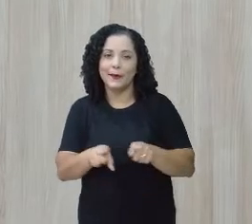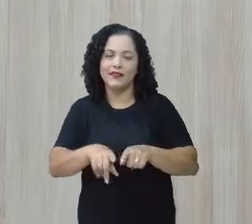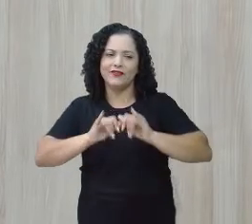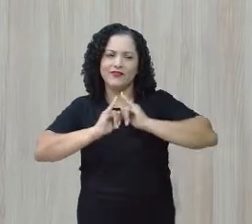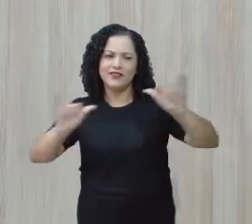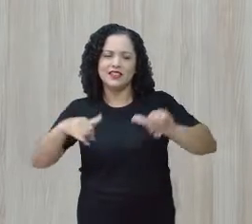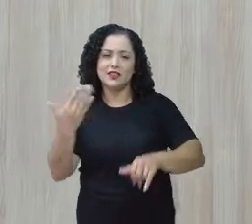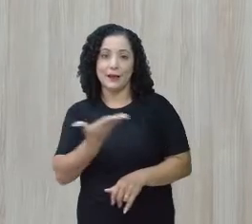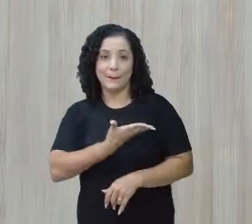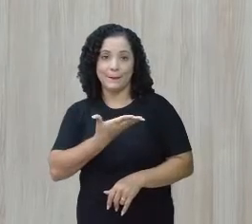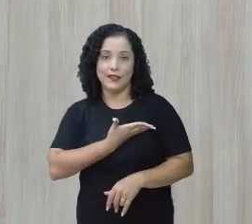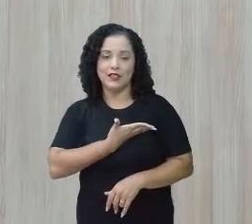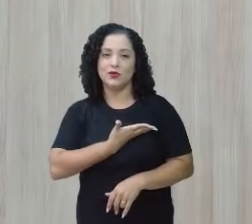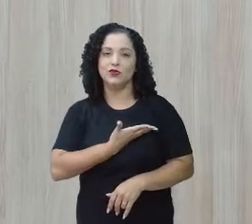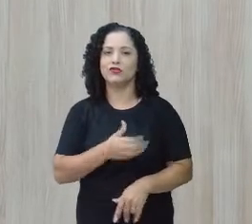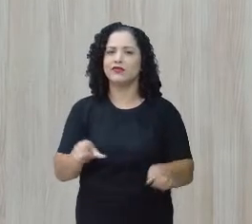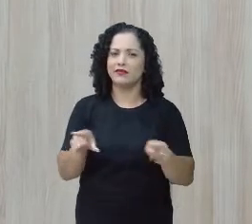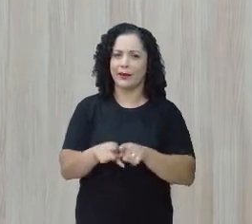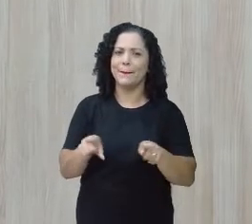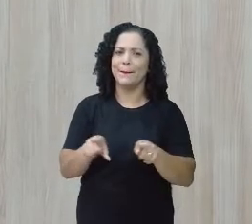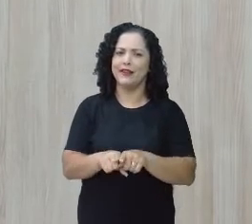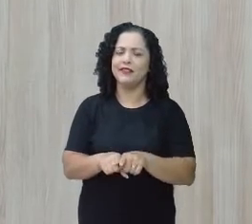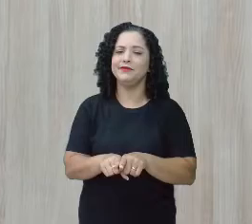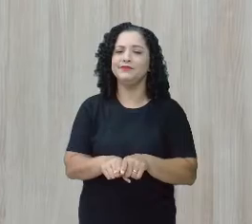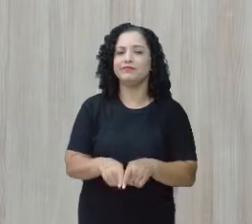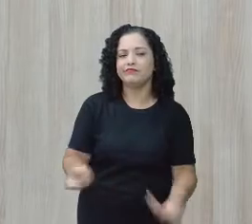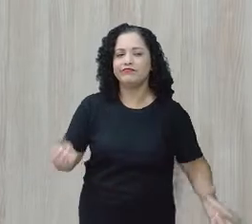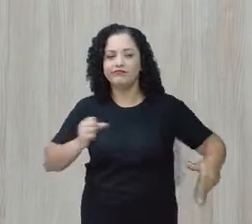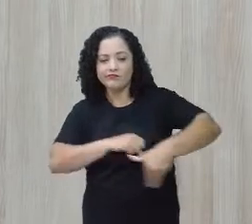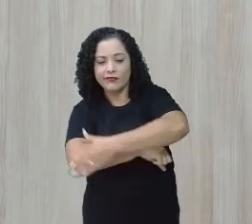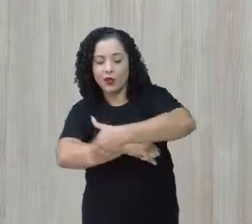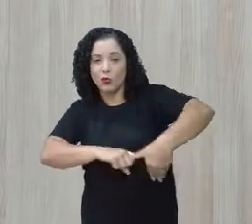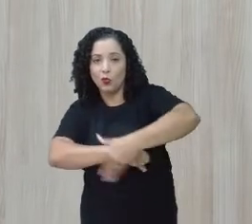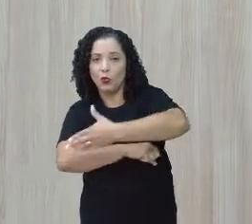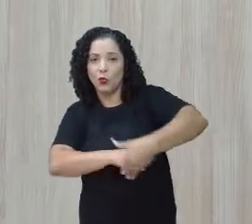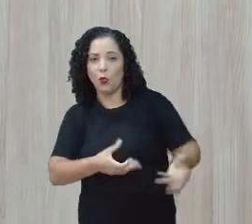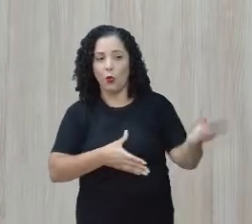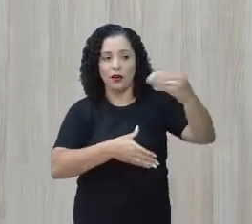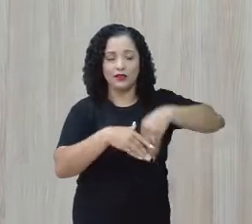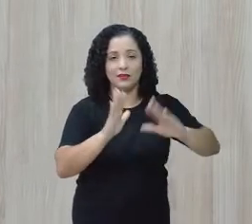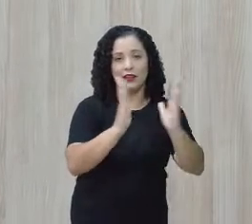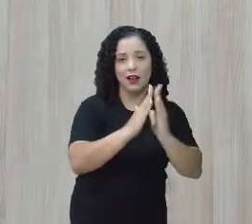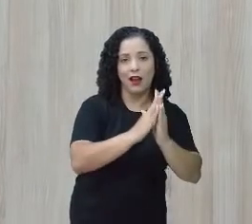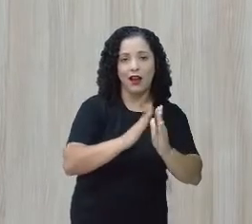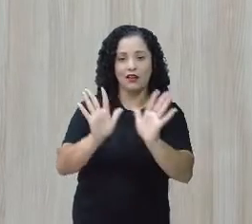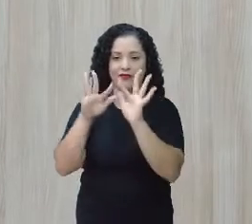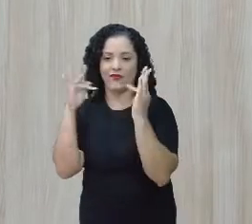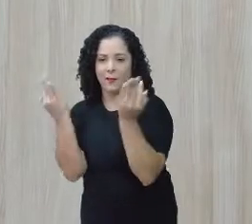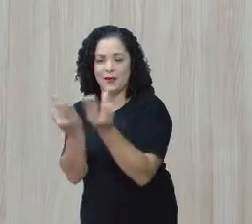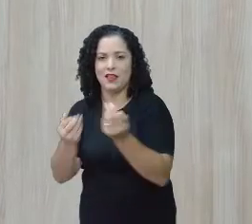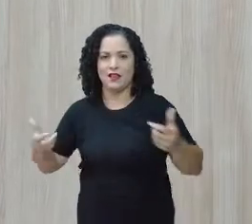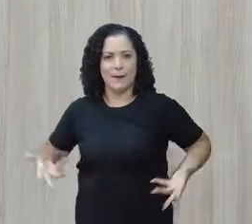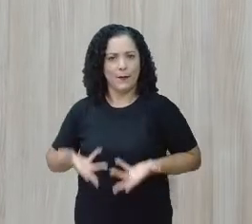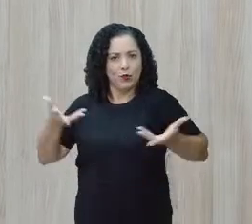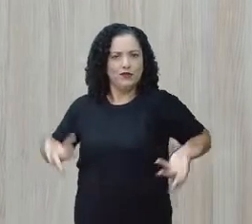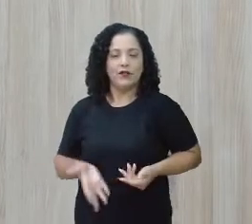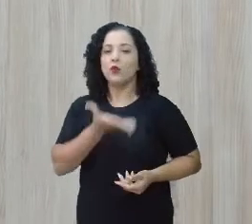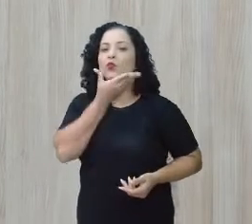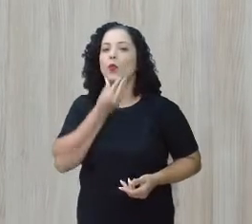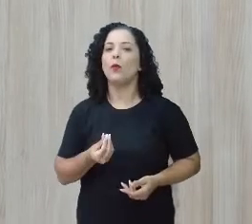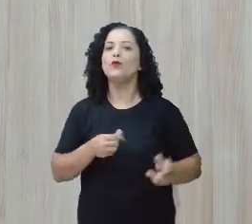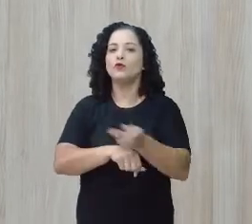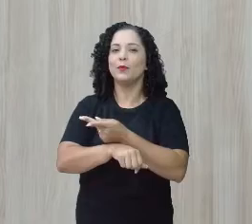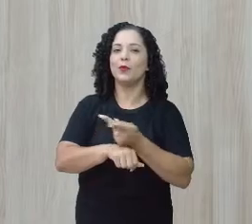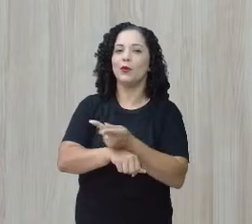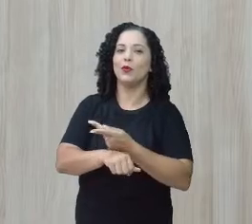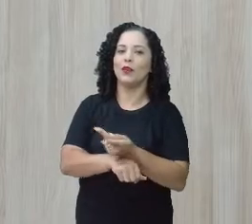amigos que também façam essa campanha na rua, na família, em relação aí a incentivar esses homens a